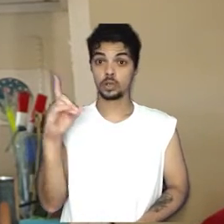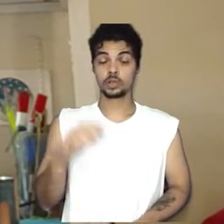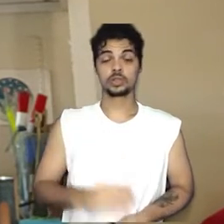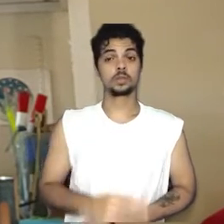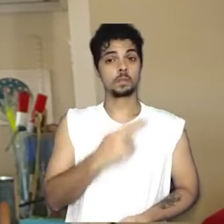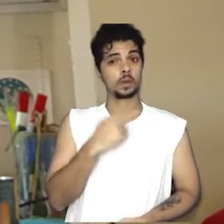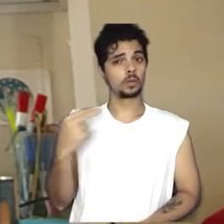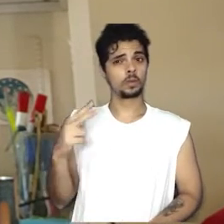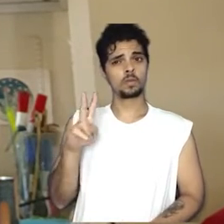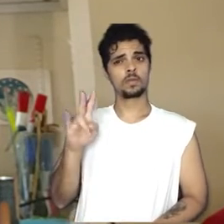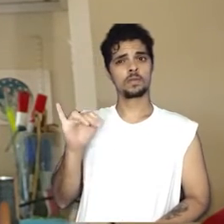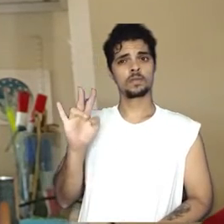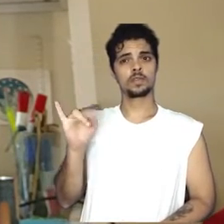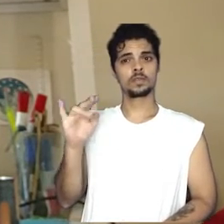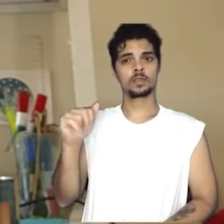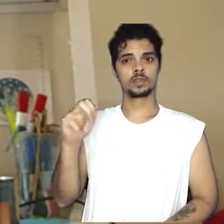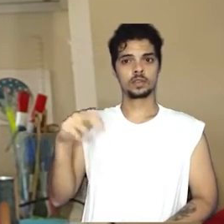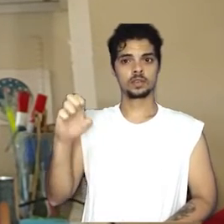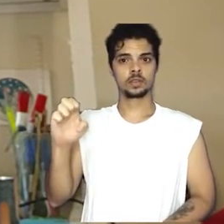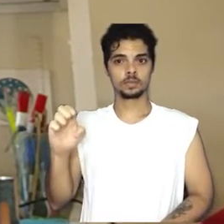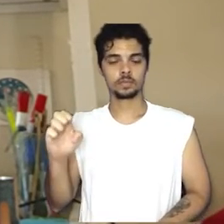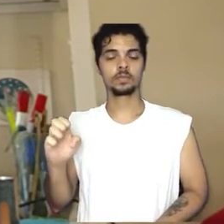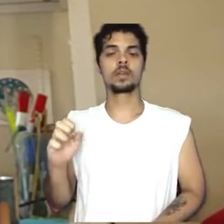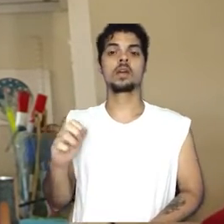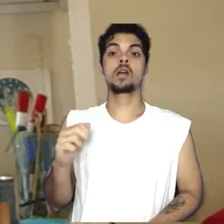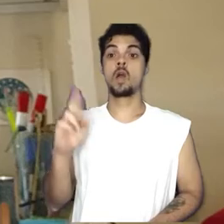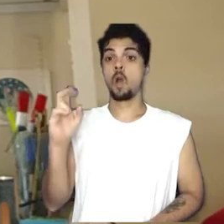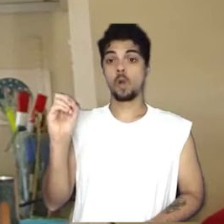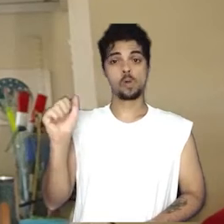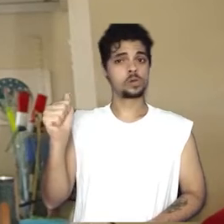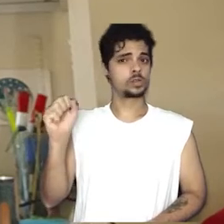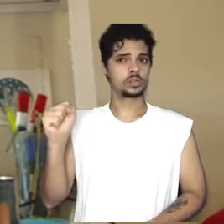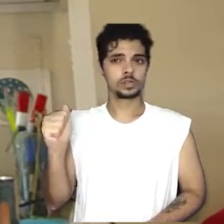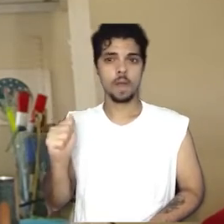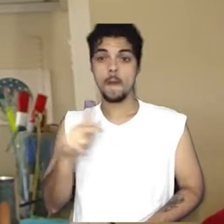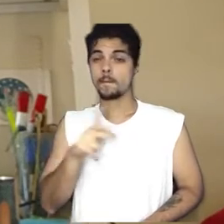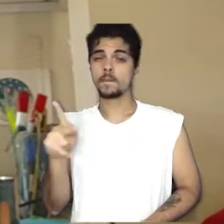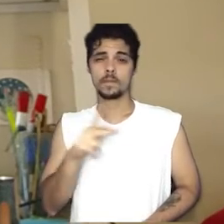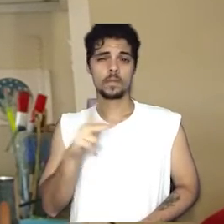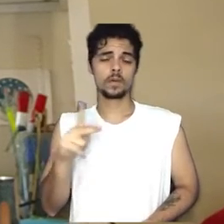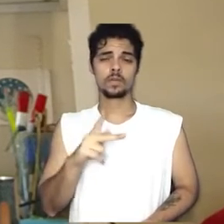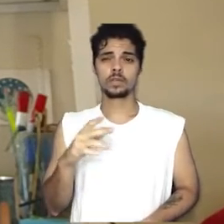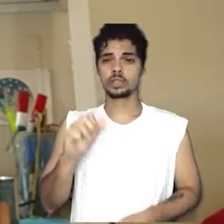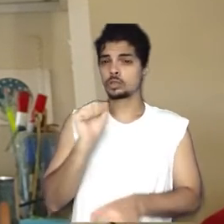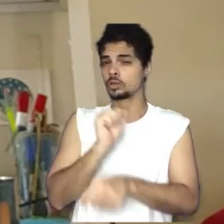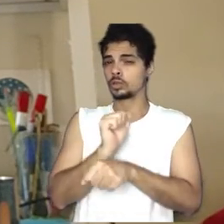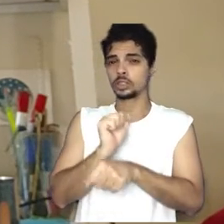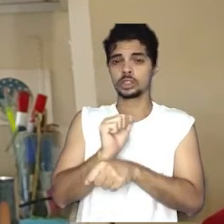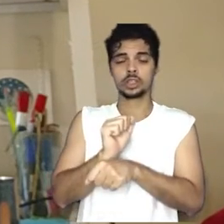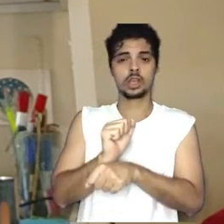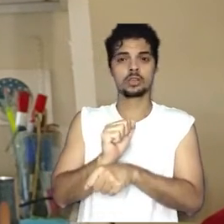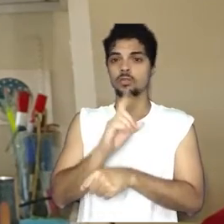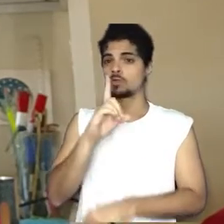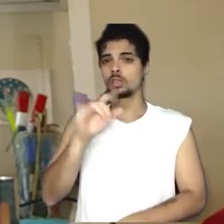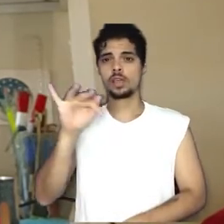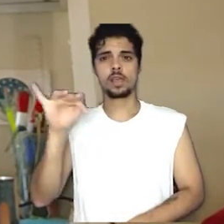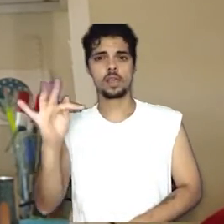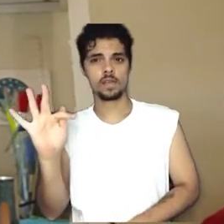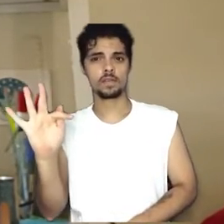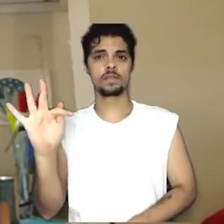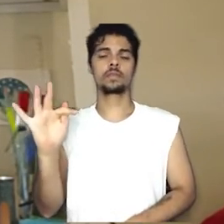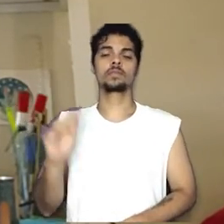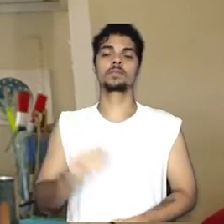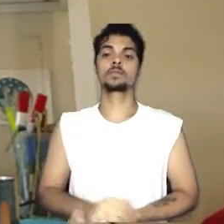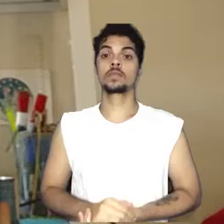Bom dia, eu sou Bibiana Rosa, professora de História de Contrato Temporário da Secretaria de Educação do Distrito Federal,